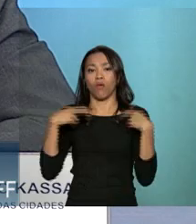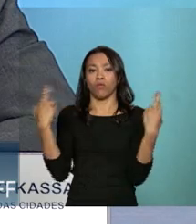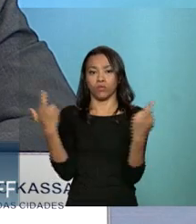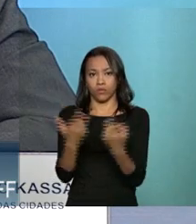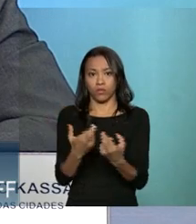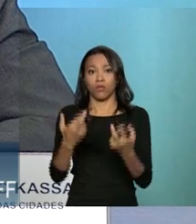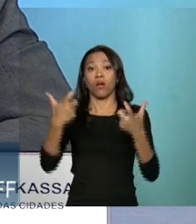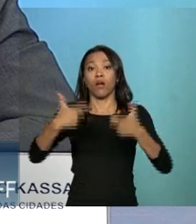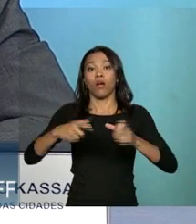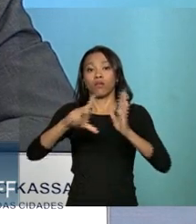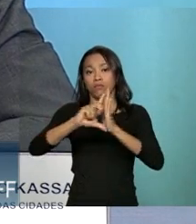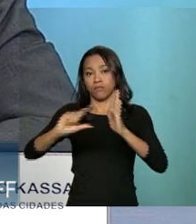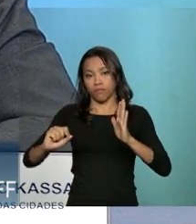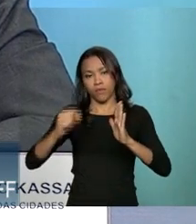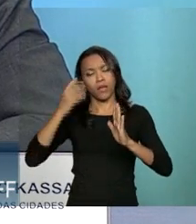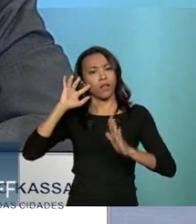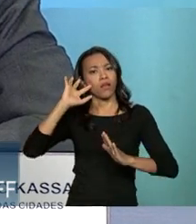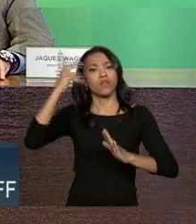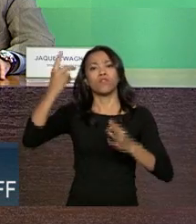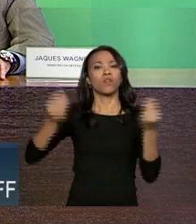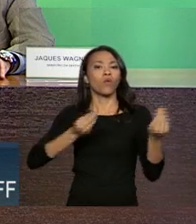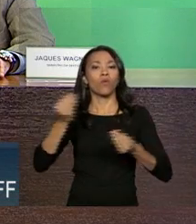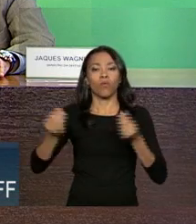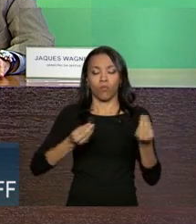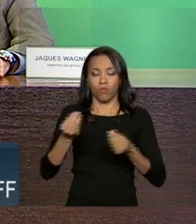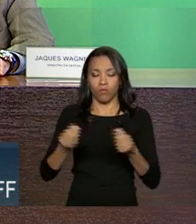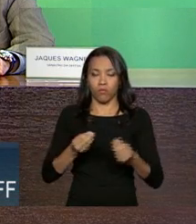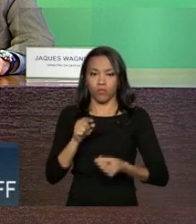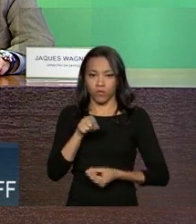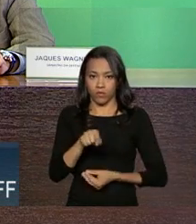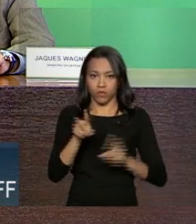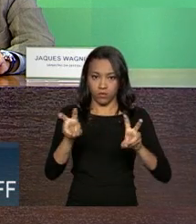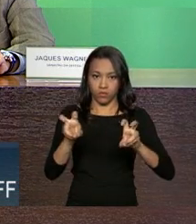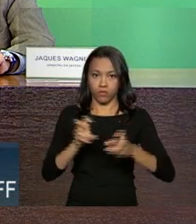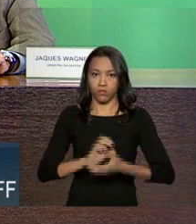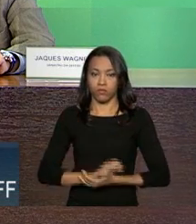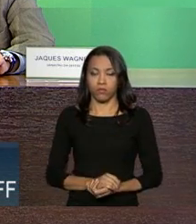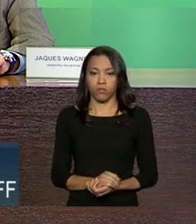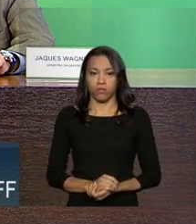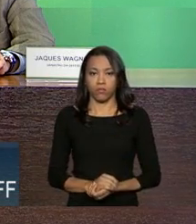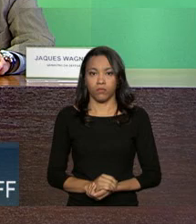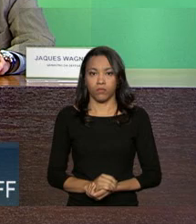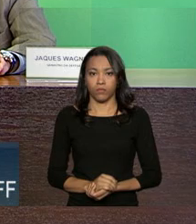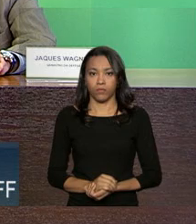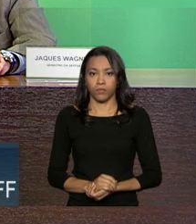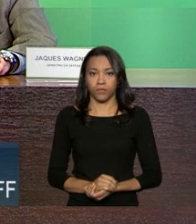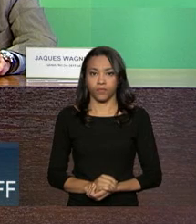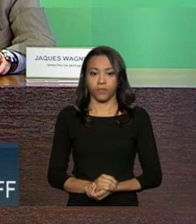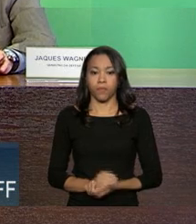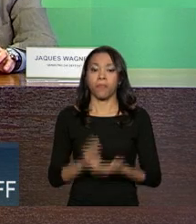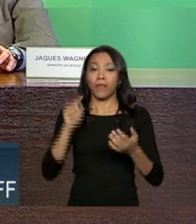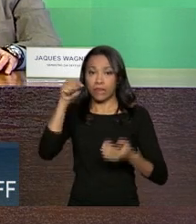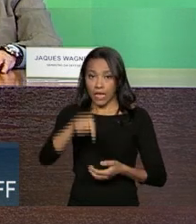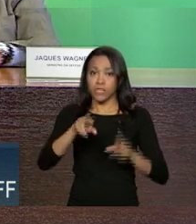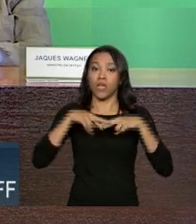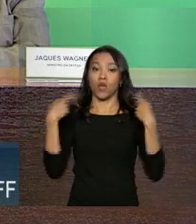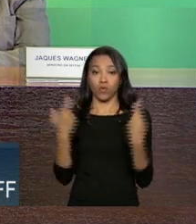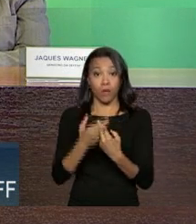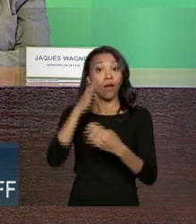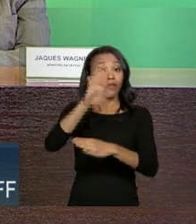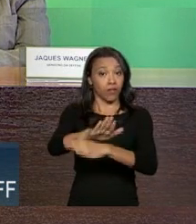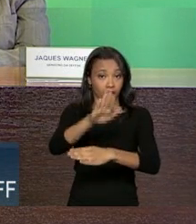definir o encaminhamento dessa questão. Isso que será definido nessa reunião agora à